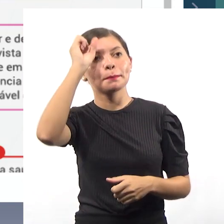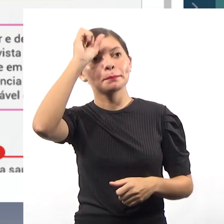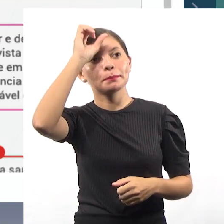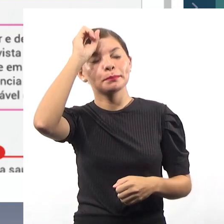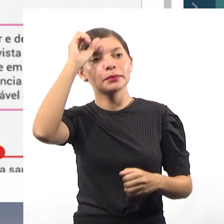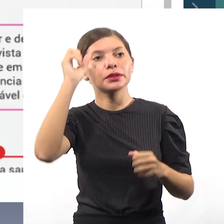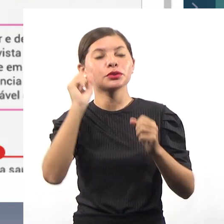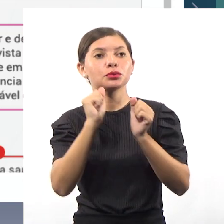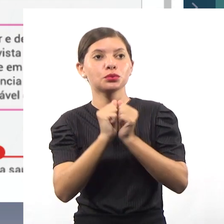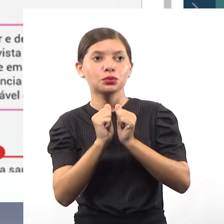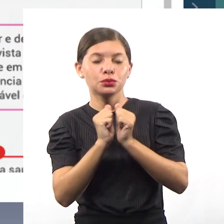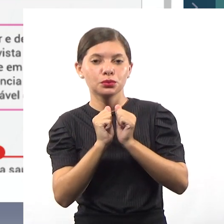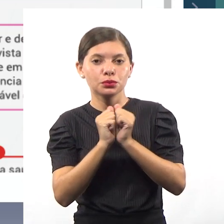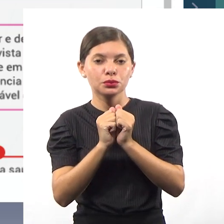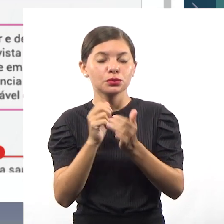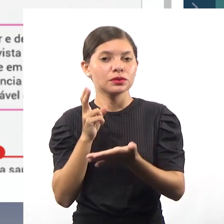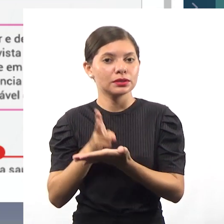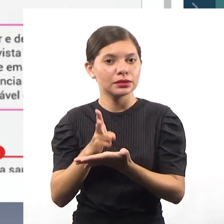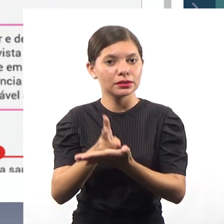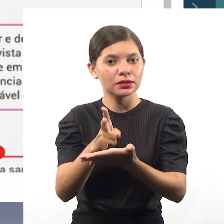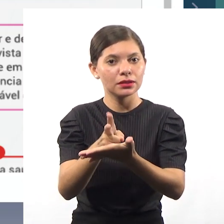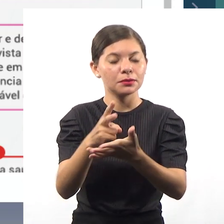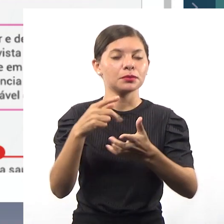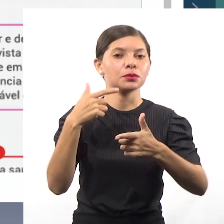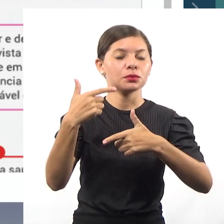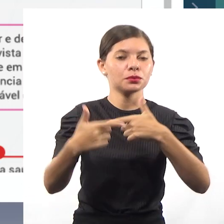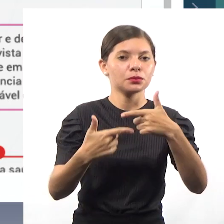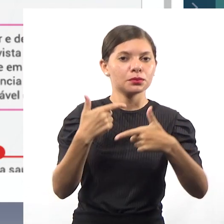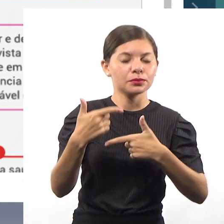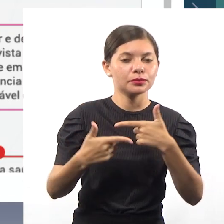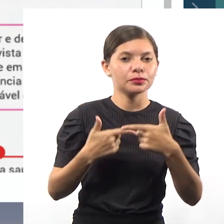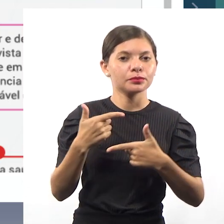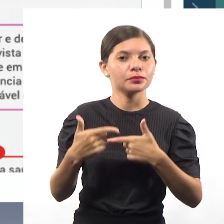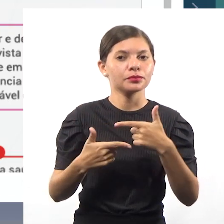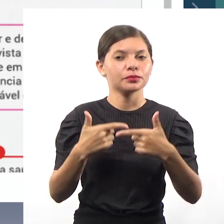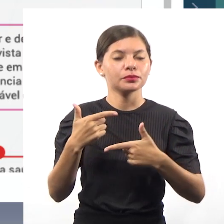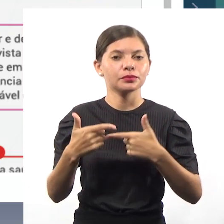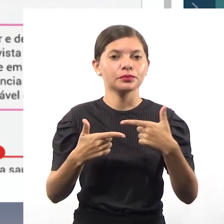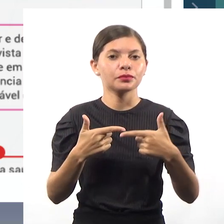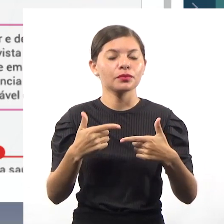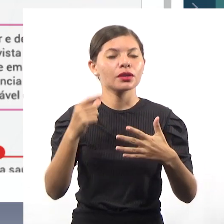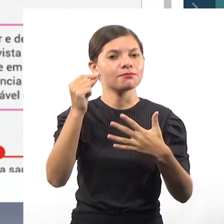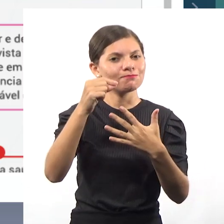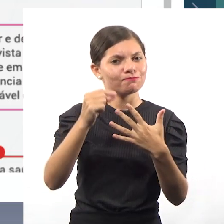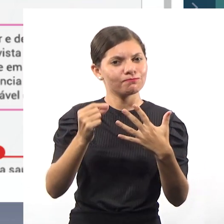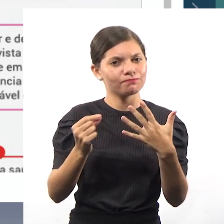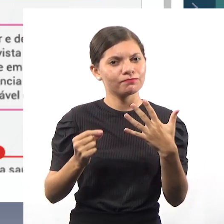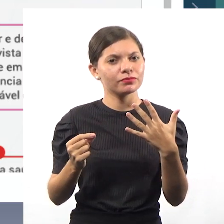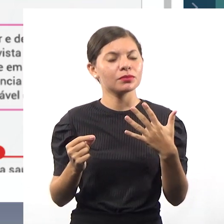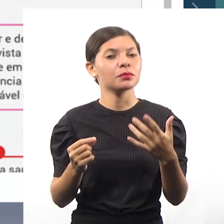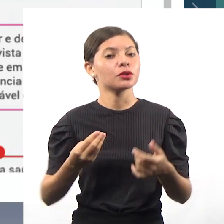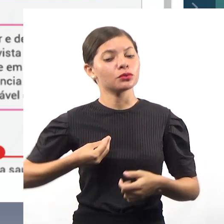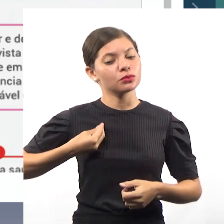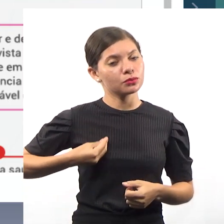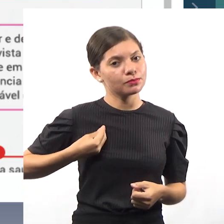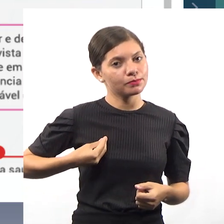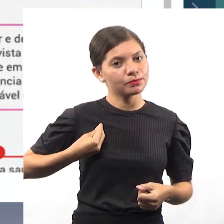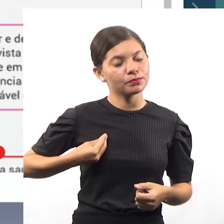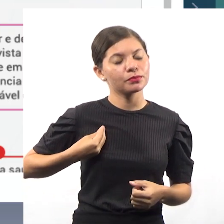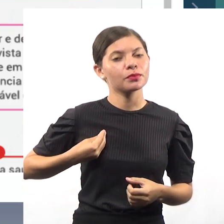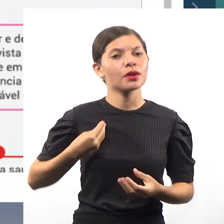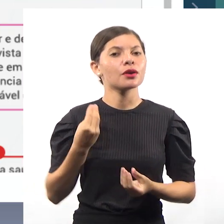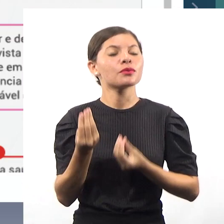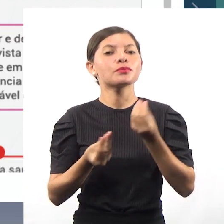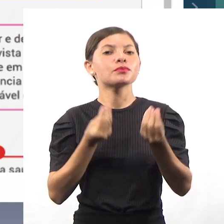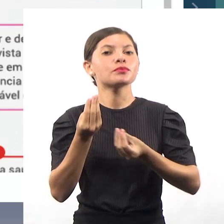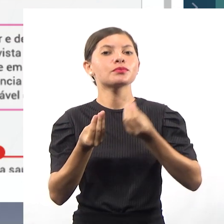o trabalho, né, e o trabalho enquanto elemento do ser social. Para